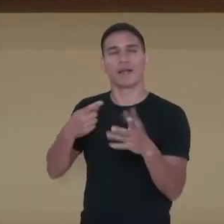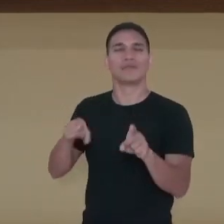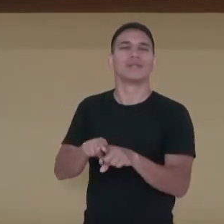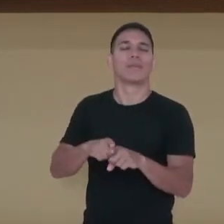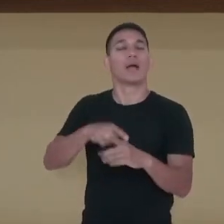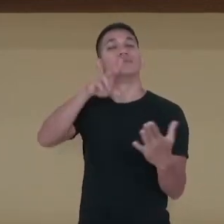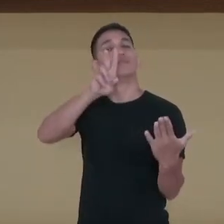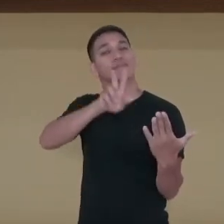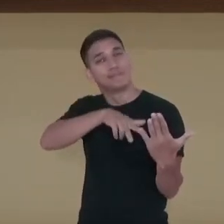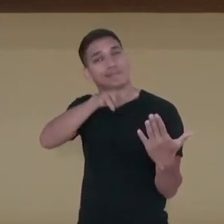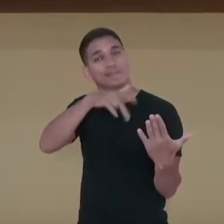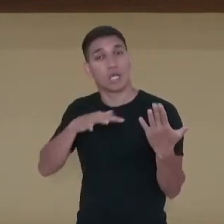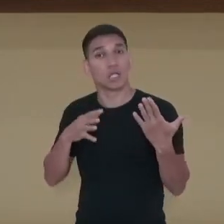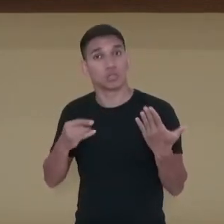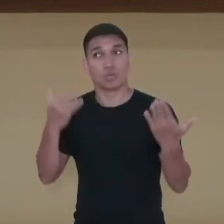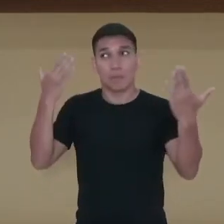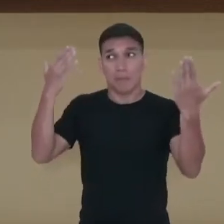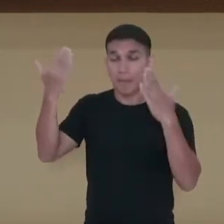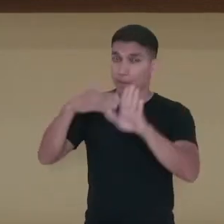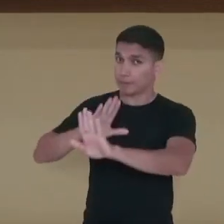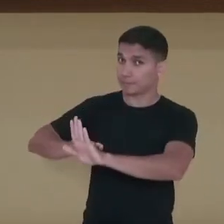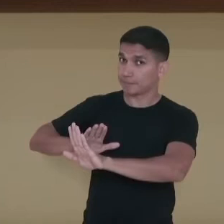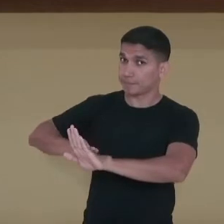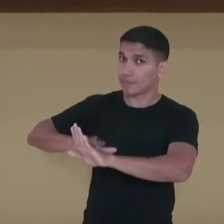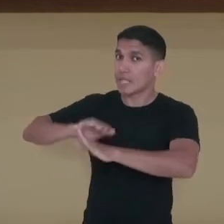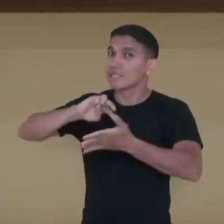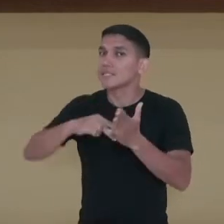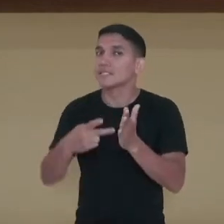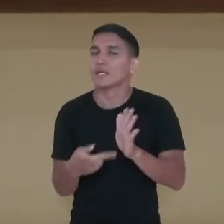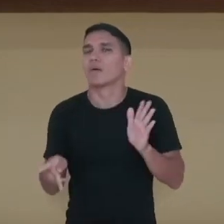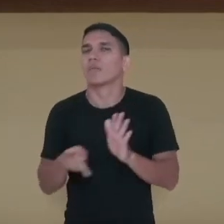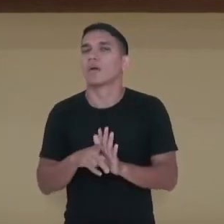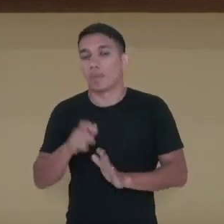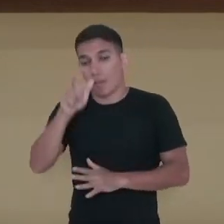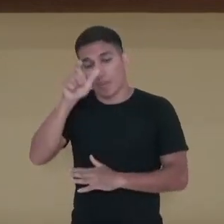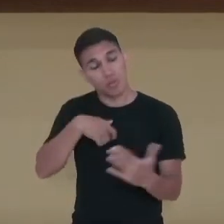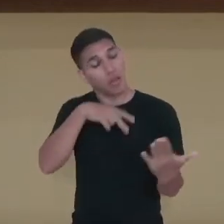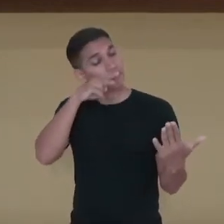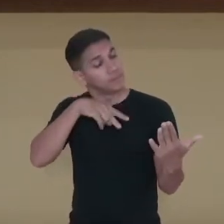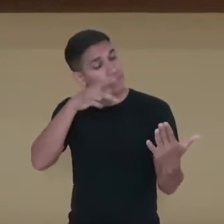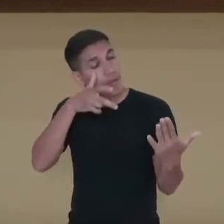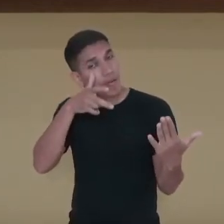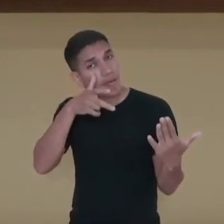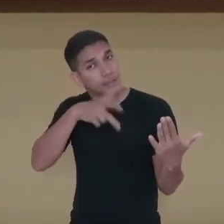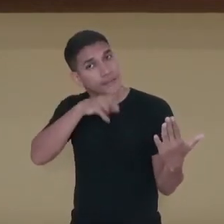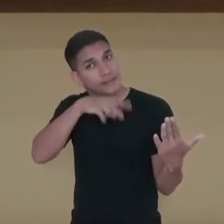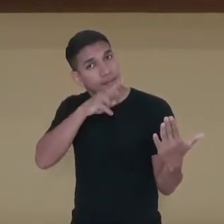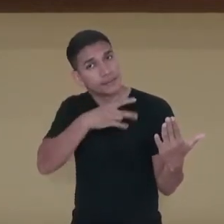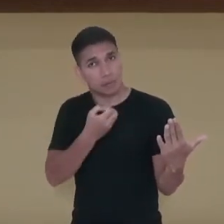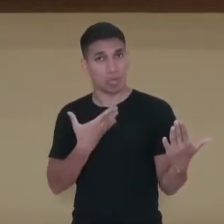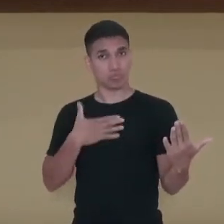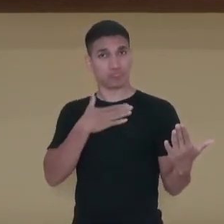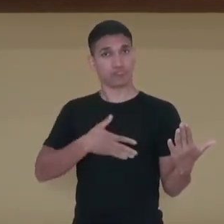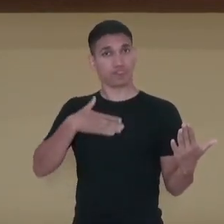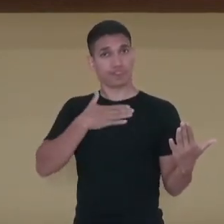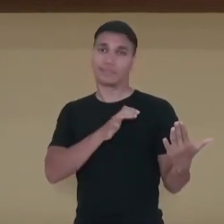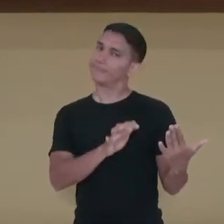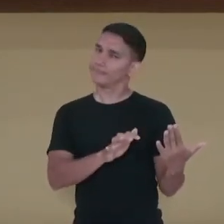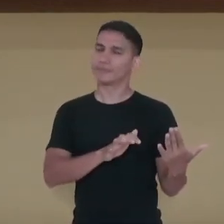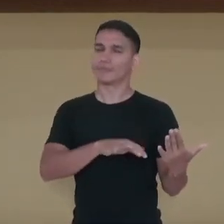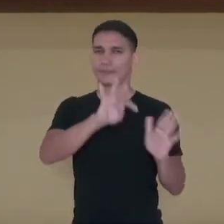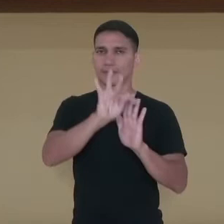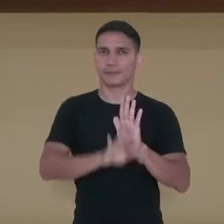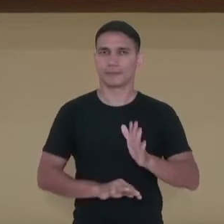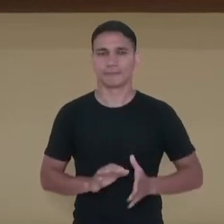Essa comparação em linguagem figurada nos mostra que era prazeroso para o leitor aquele texto que ele